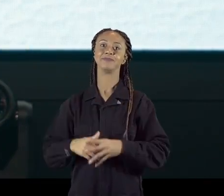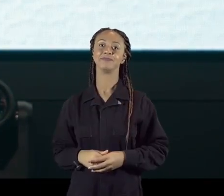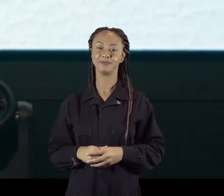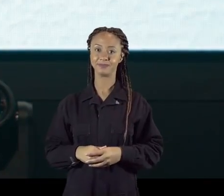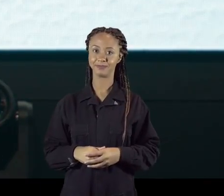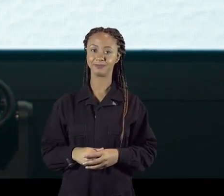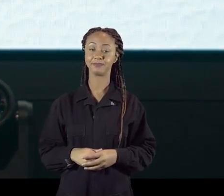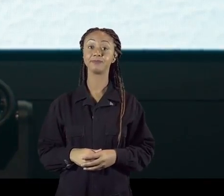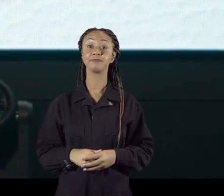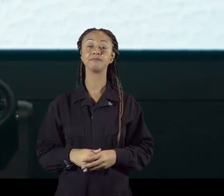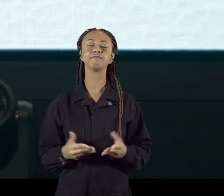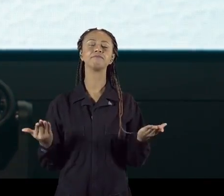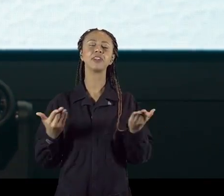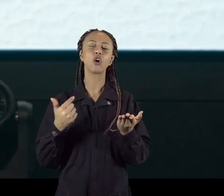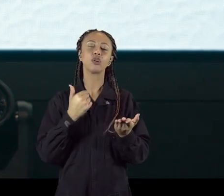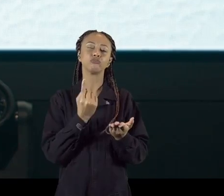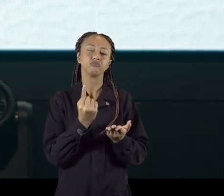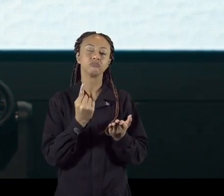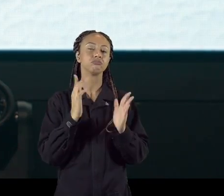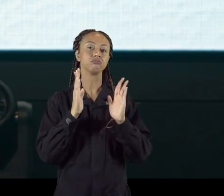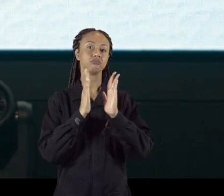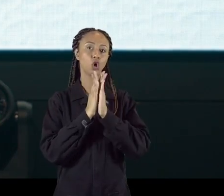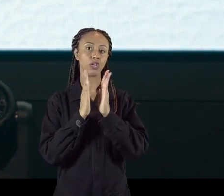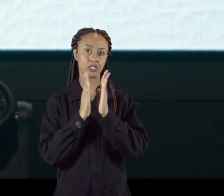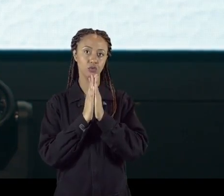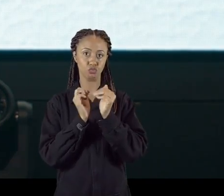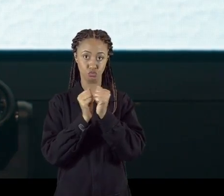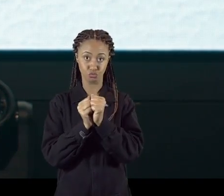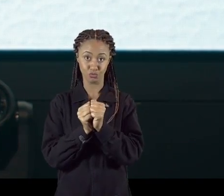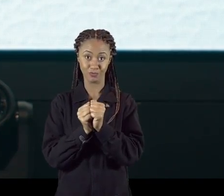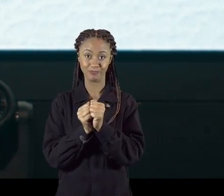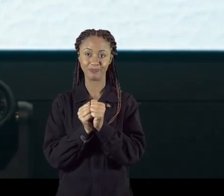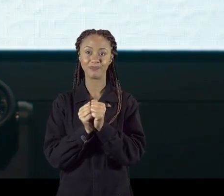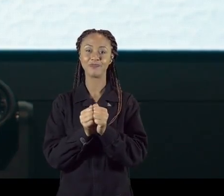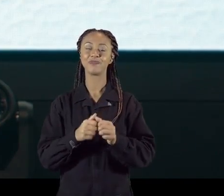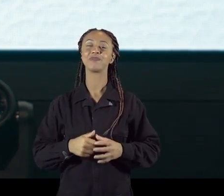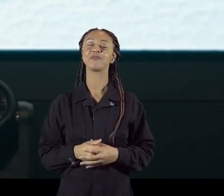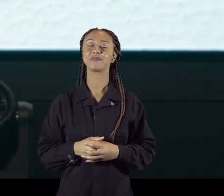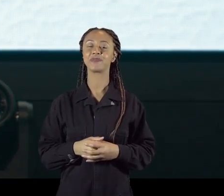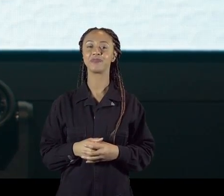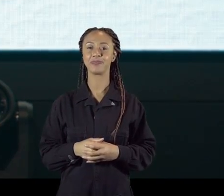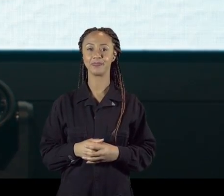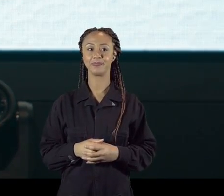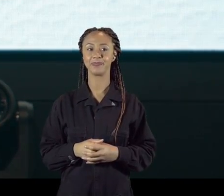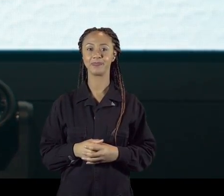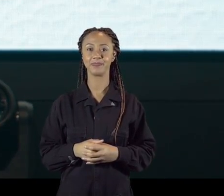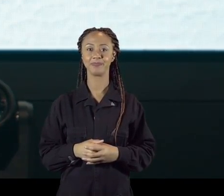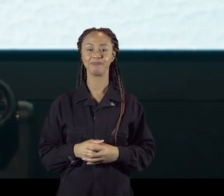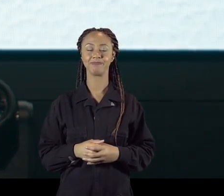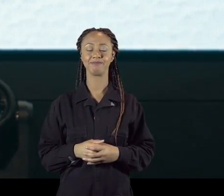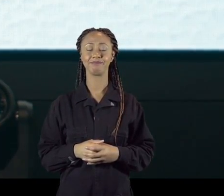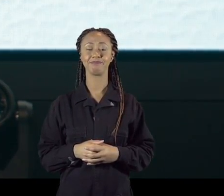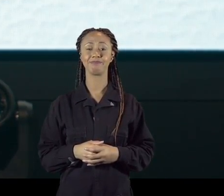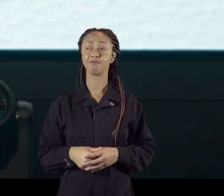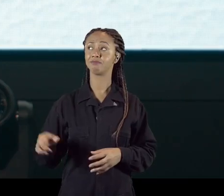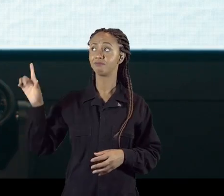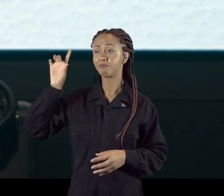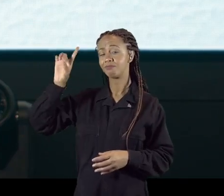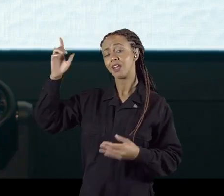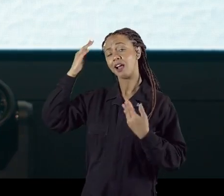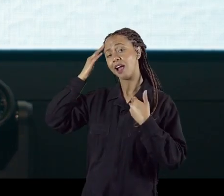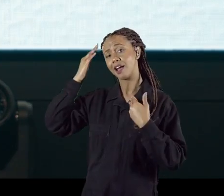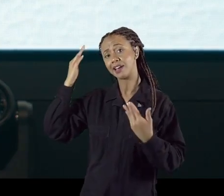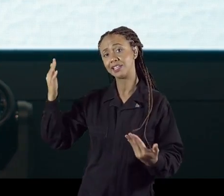e eu queria fazer uma oração aqui junto com vocês E agradecendo a Deus